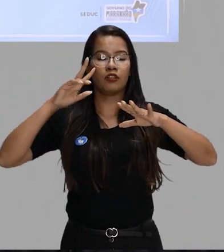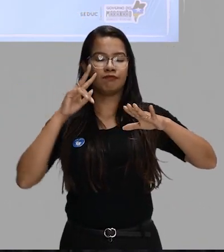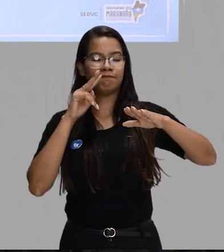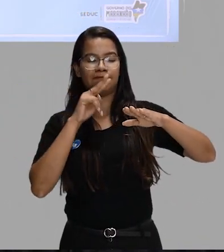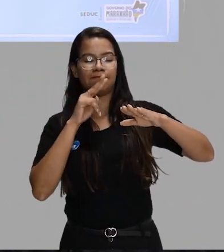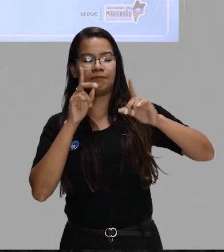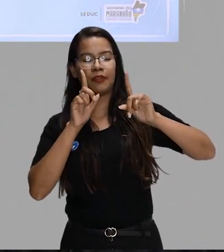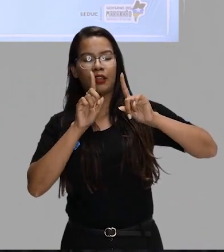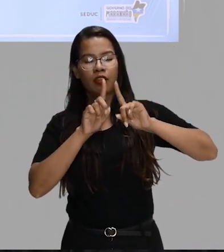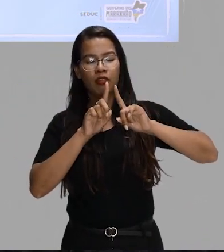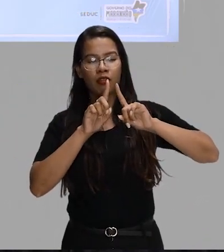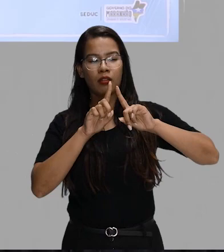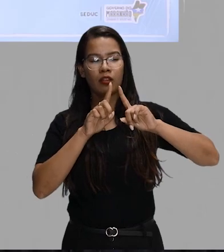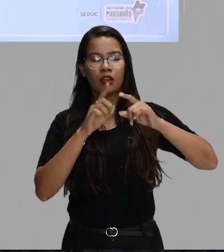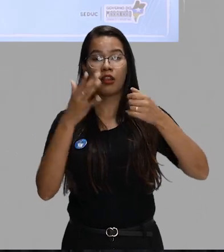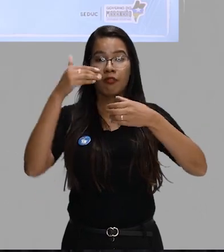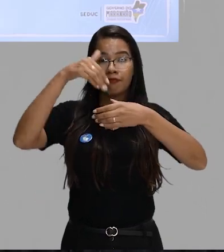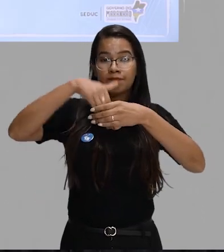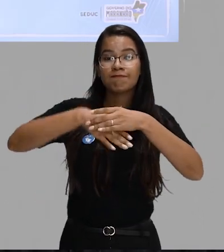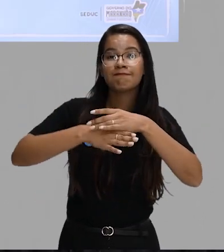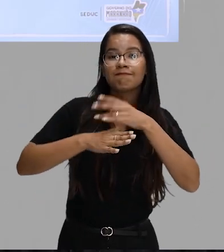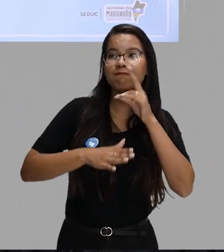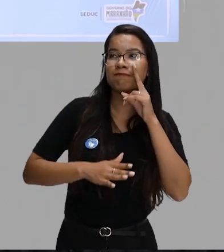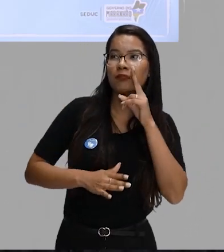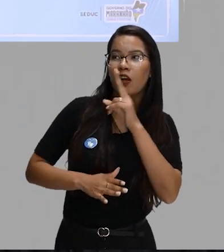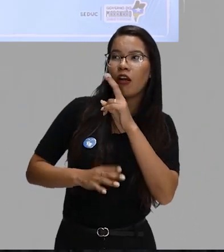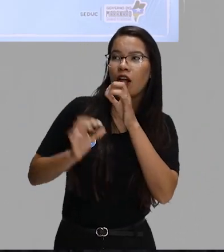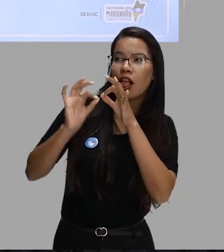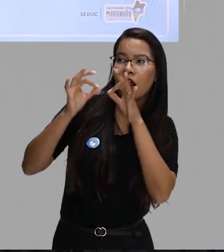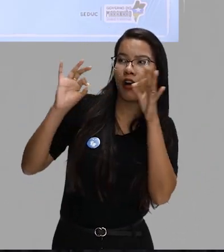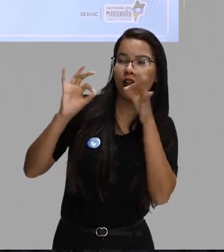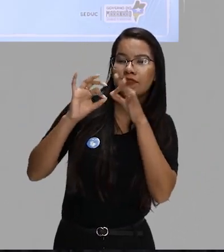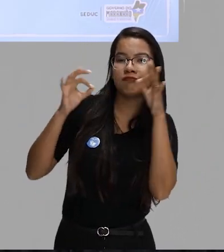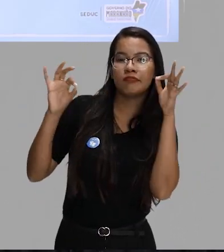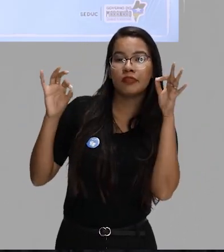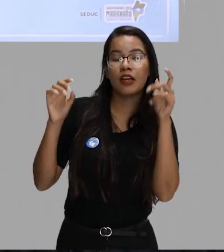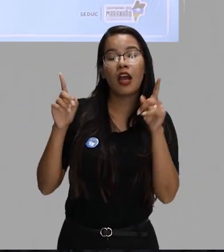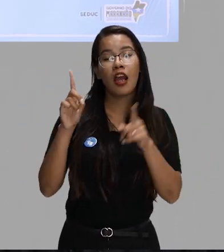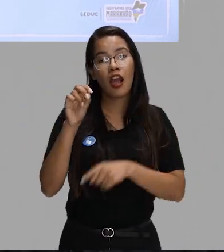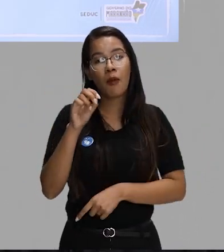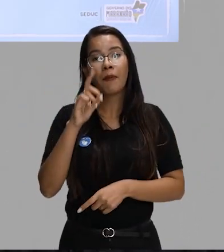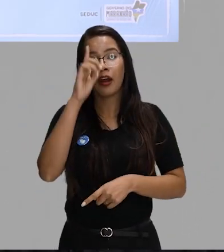mais longes ou são maiores. Essa ilusão também é dada por questão da refração.